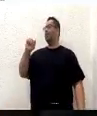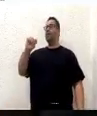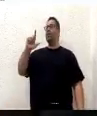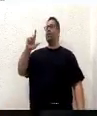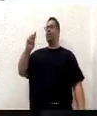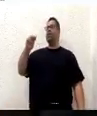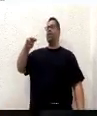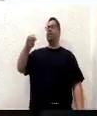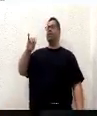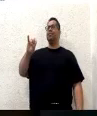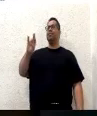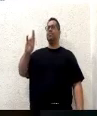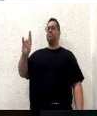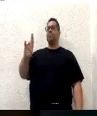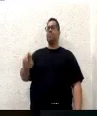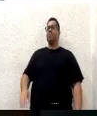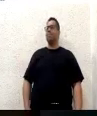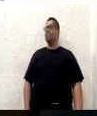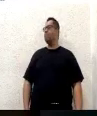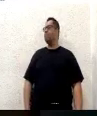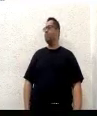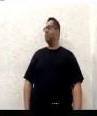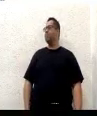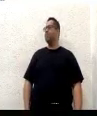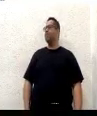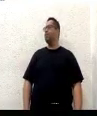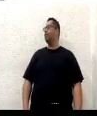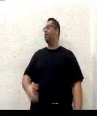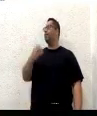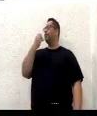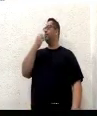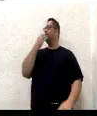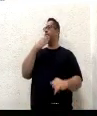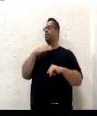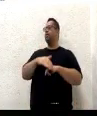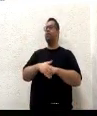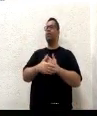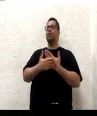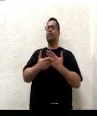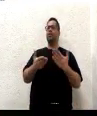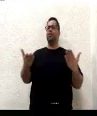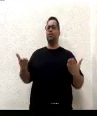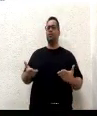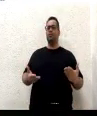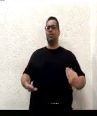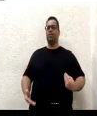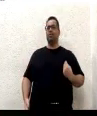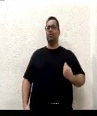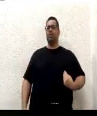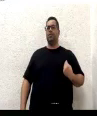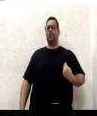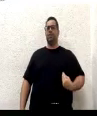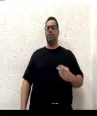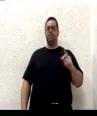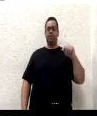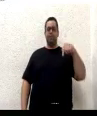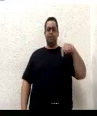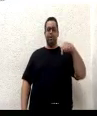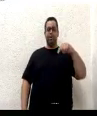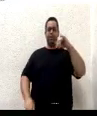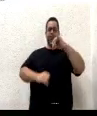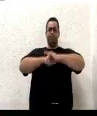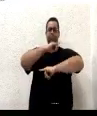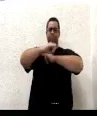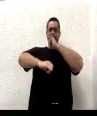Boa noite a todos, boa noite, presidente, novamente nobres colegas, boa noite quem nos assiste pelas redes sociais, pela